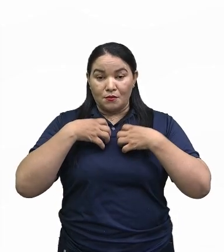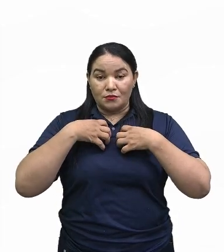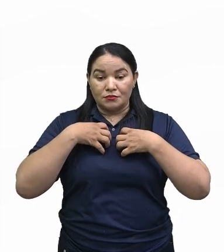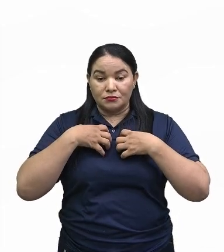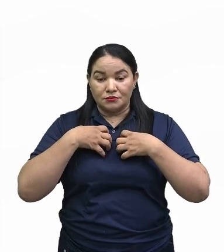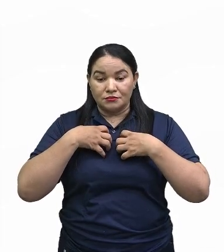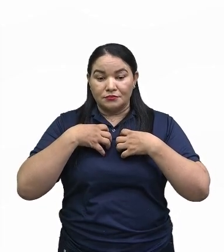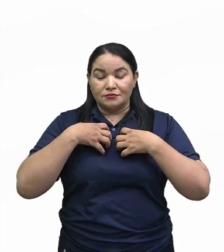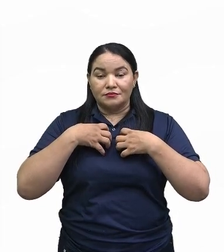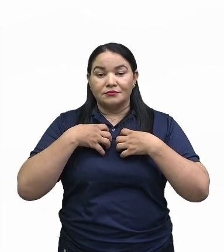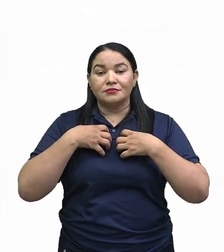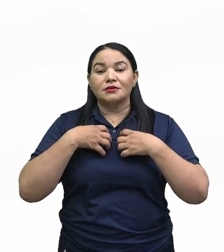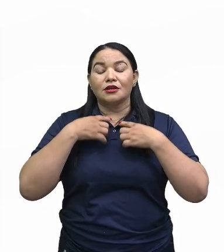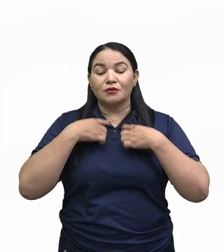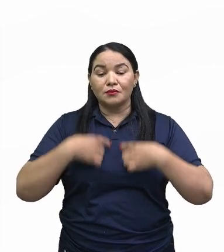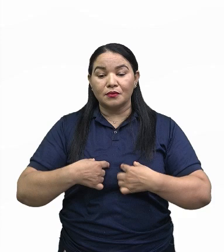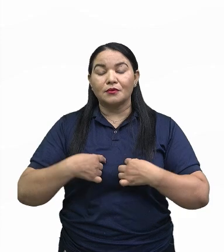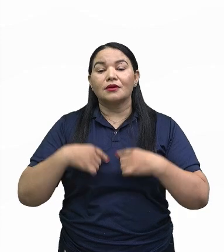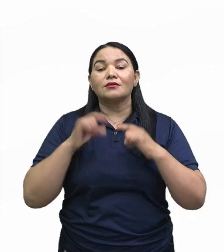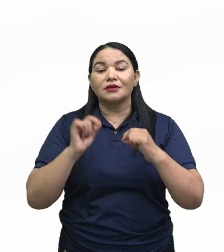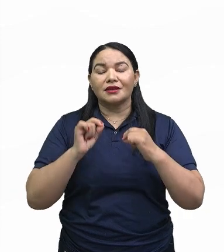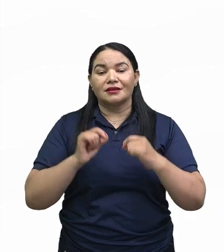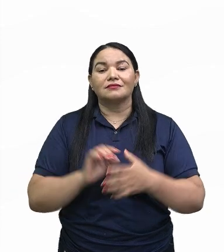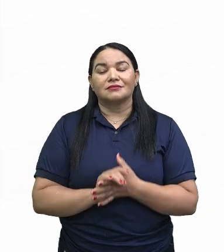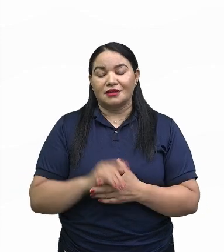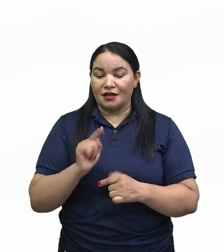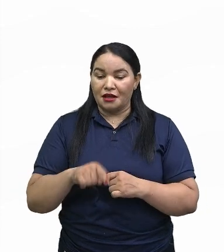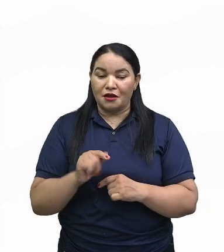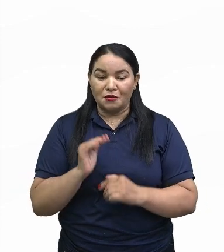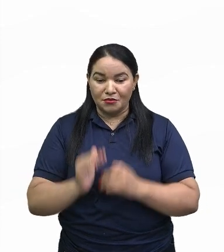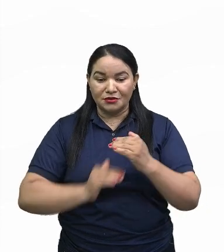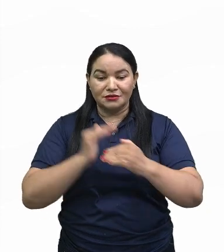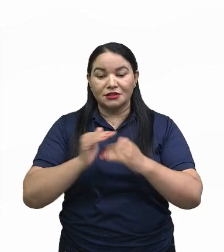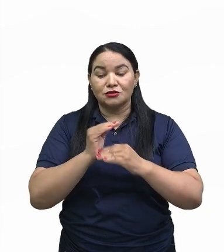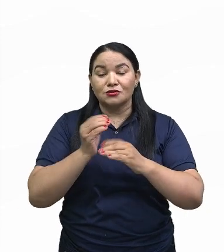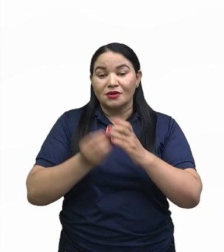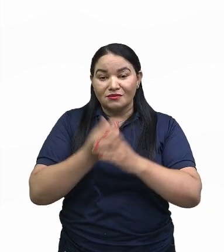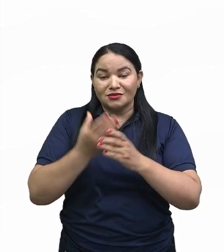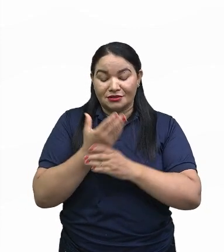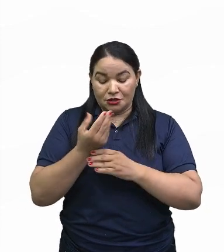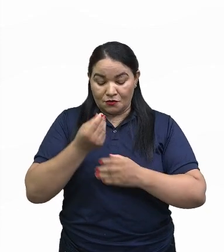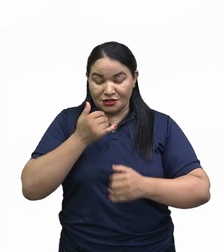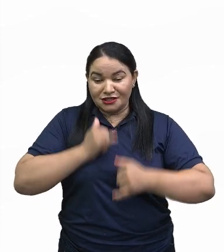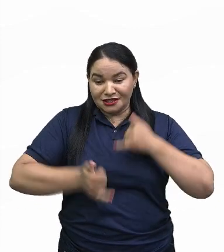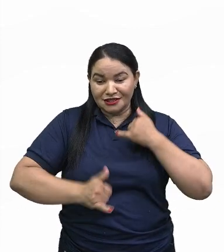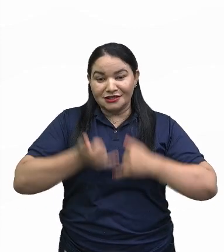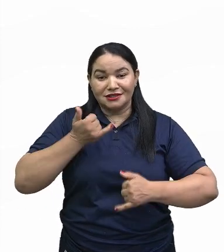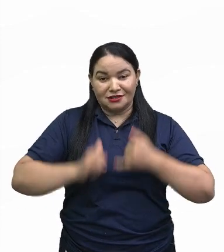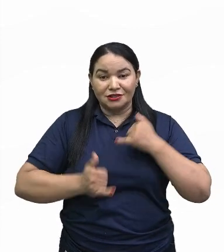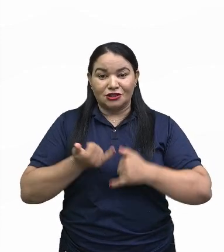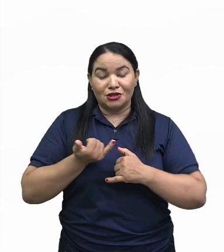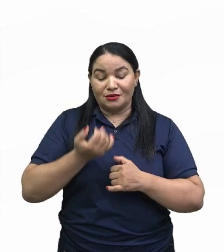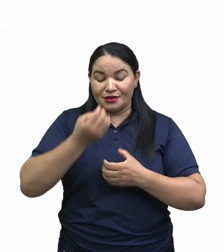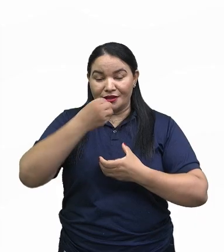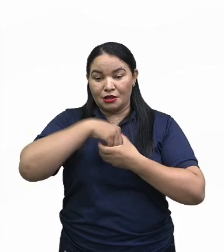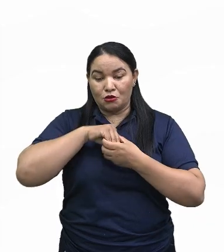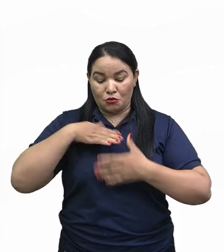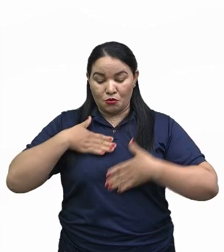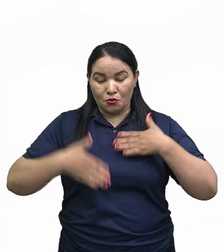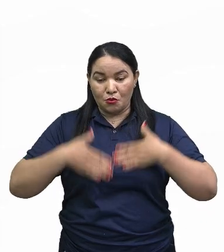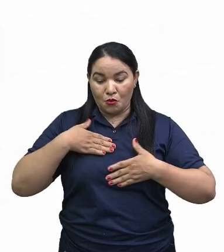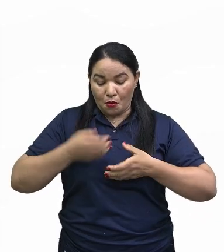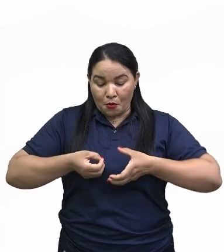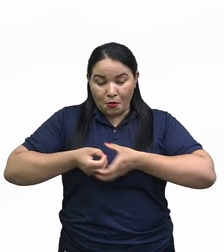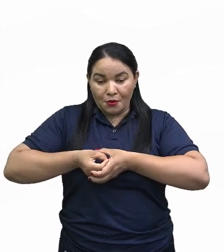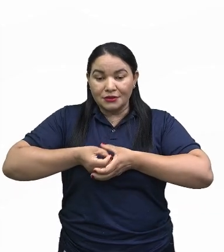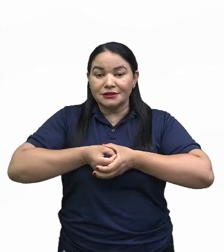pulmonar. Respiração é o processo de produção de energia que ocorre a nível celular, né? Aquela